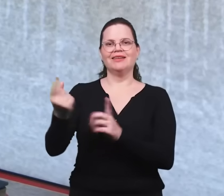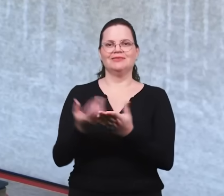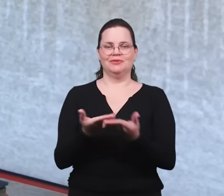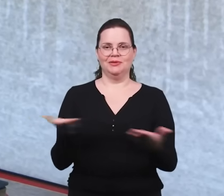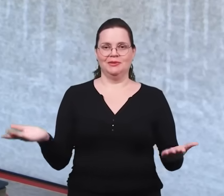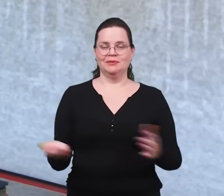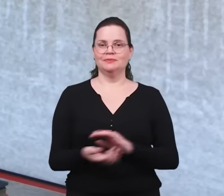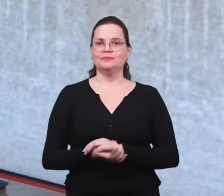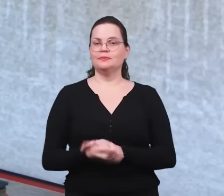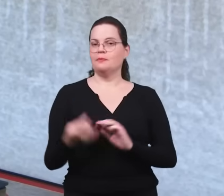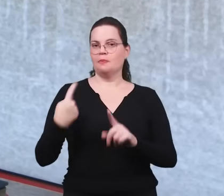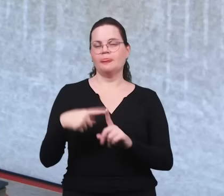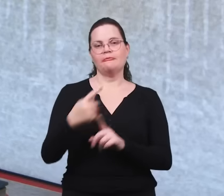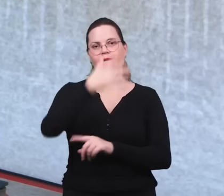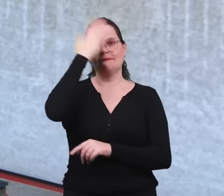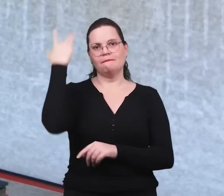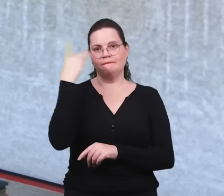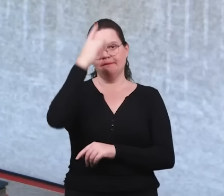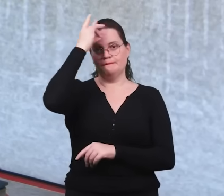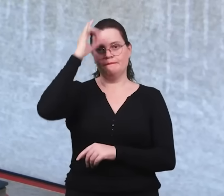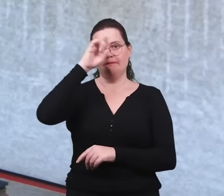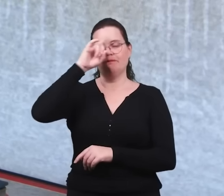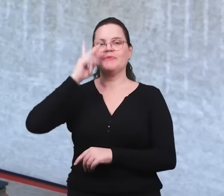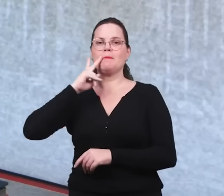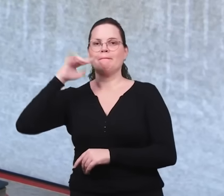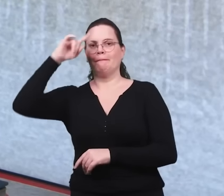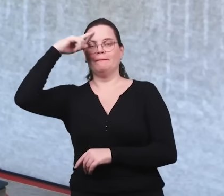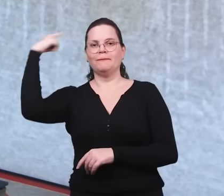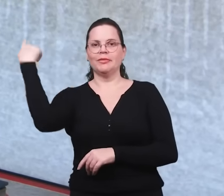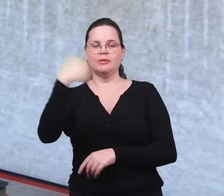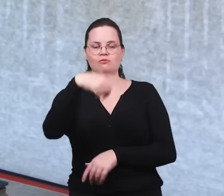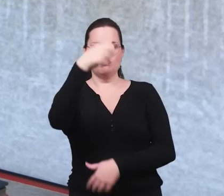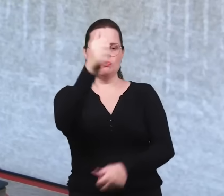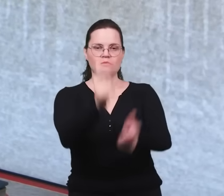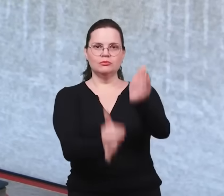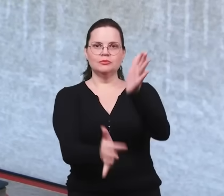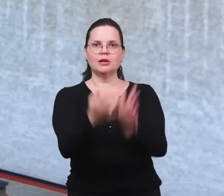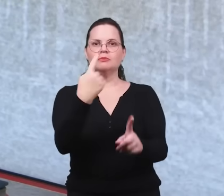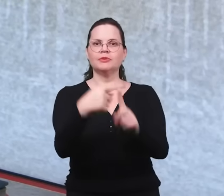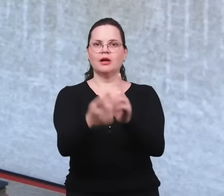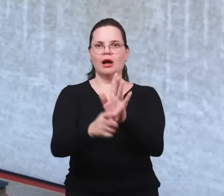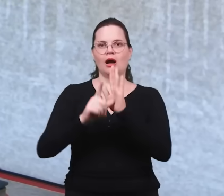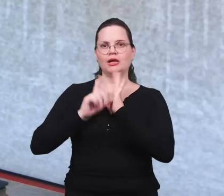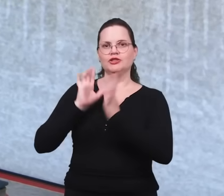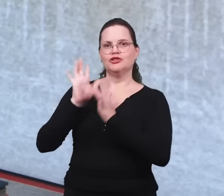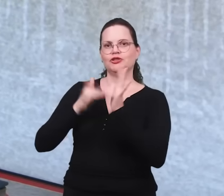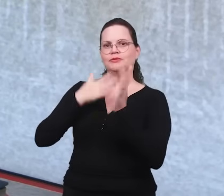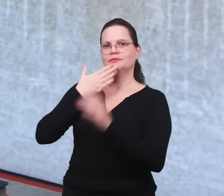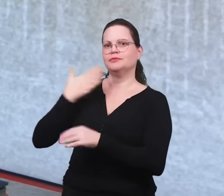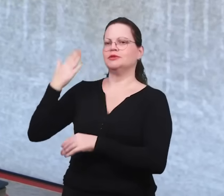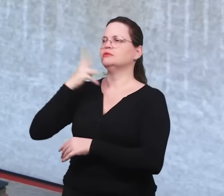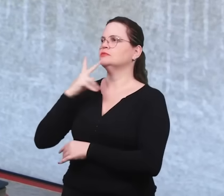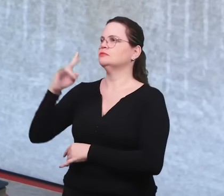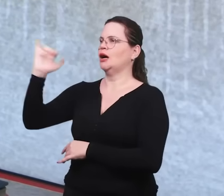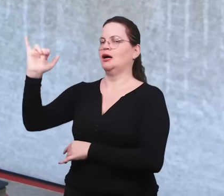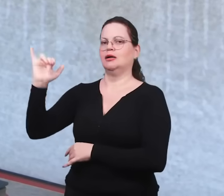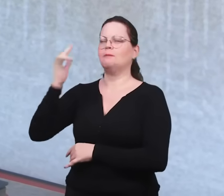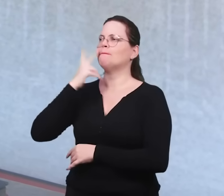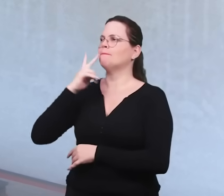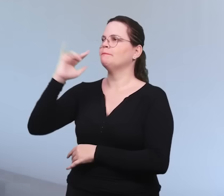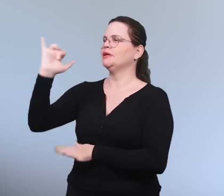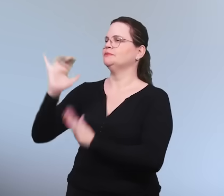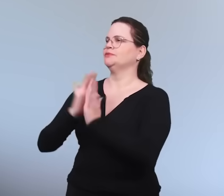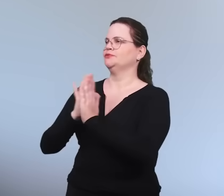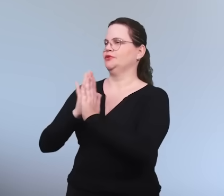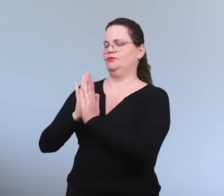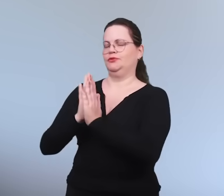que foi enviado pelo Pai através de um pedido do Senhor Jesus, porque o Senhor Jesus pediu isso ao Pai, dizendo assim,